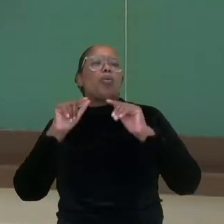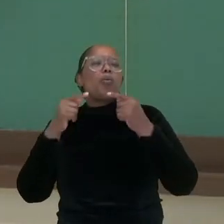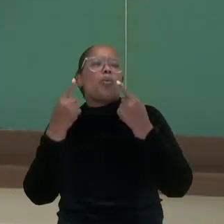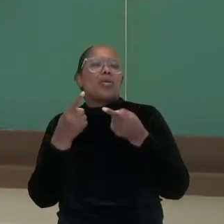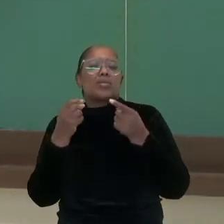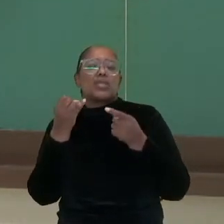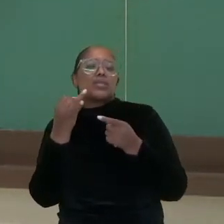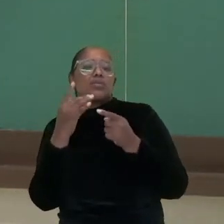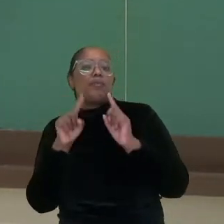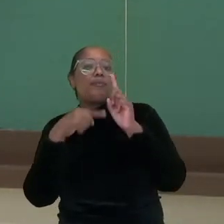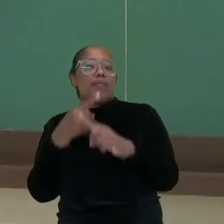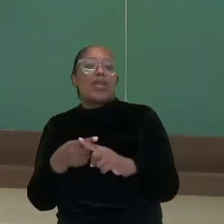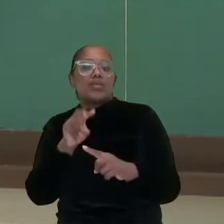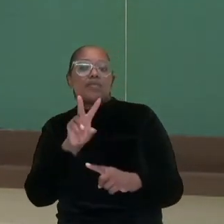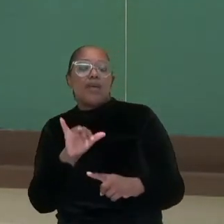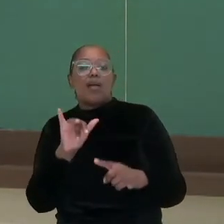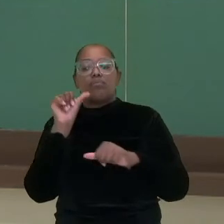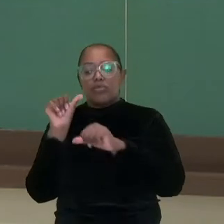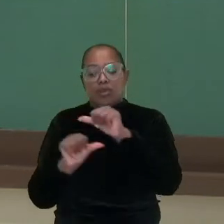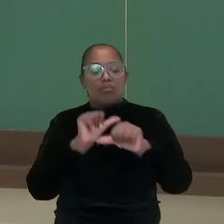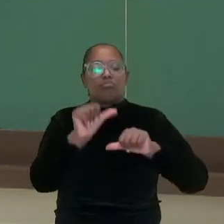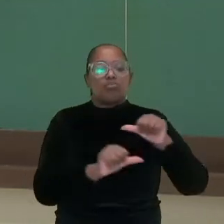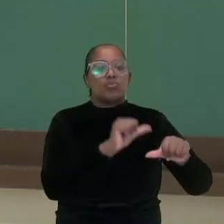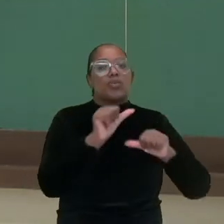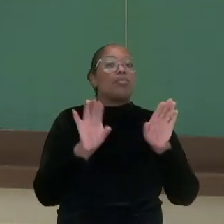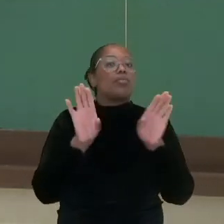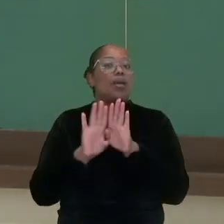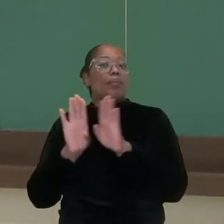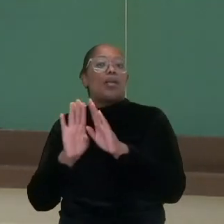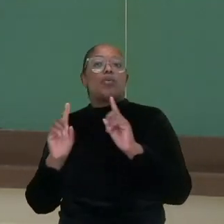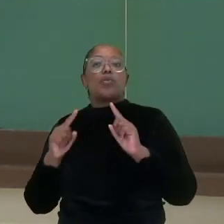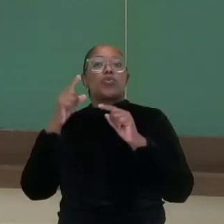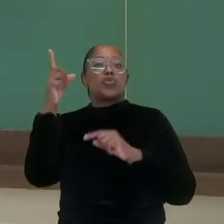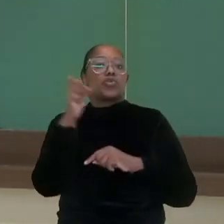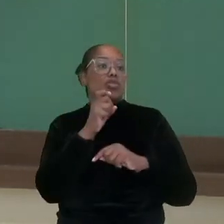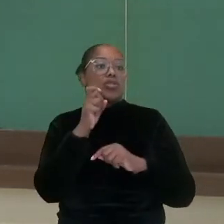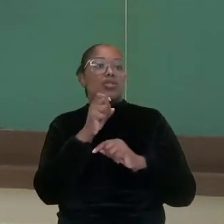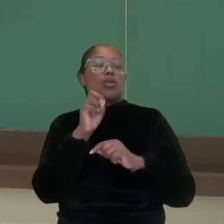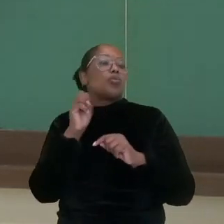tudo isso acaba contribuindo aí para a diminuição do efeito estufa.